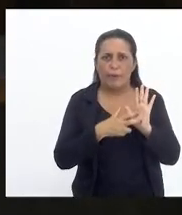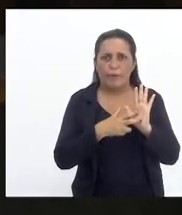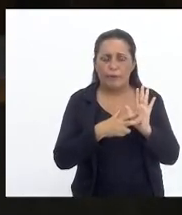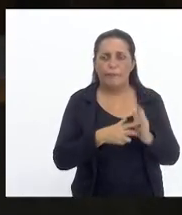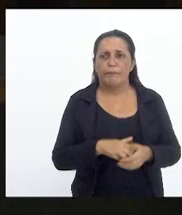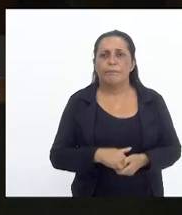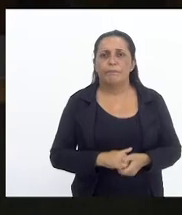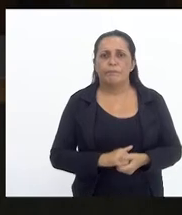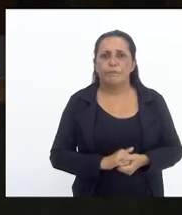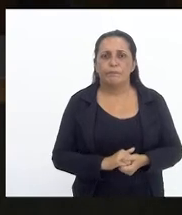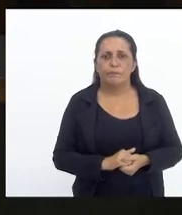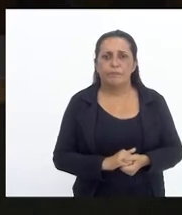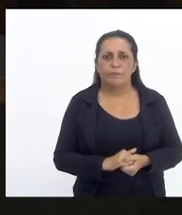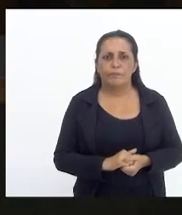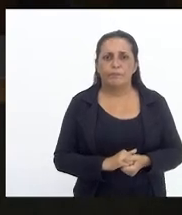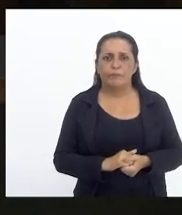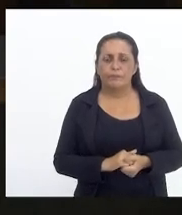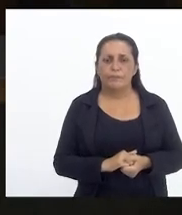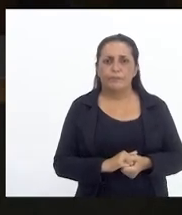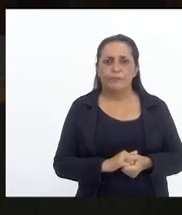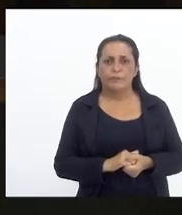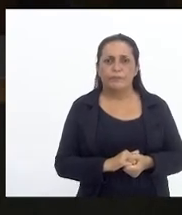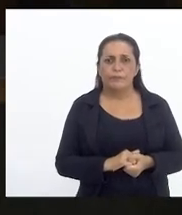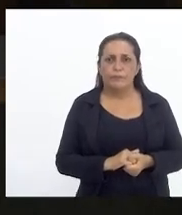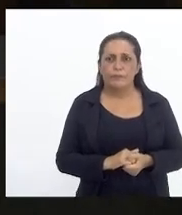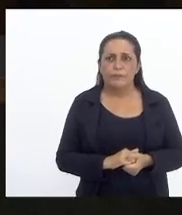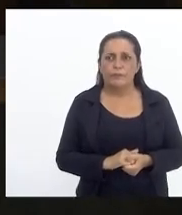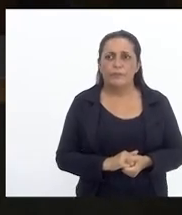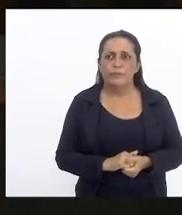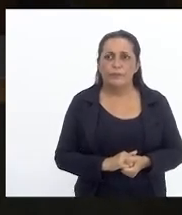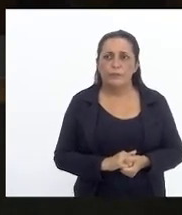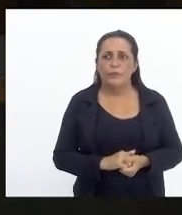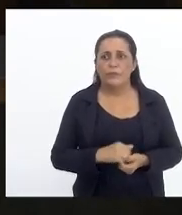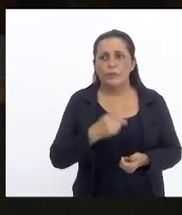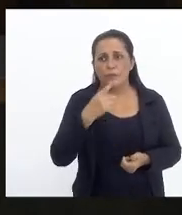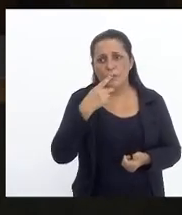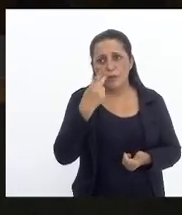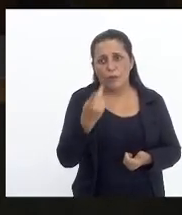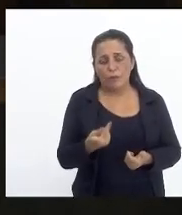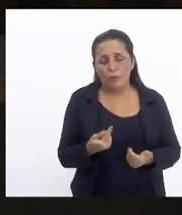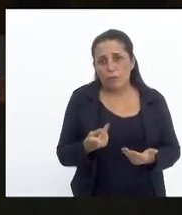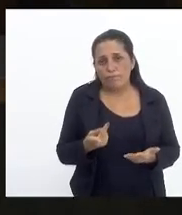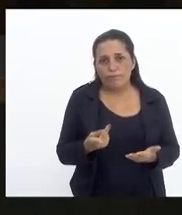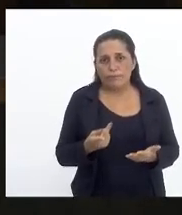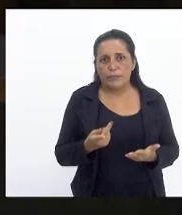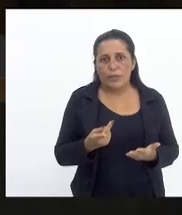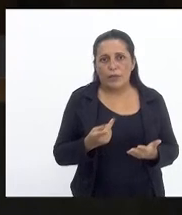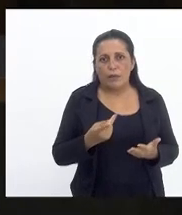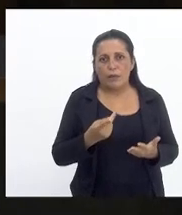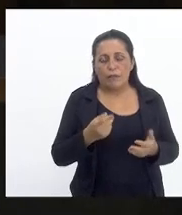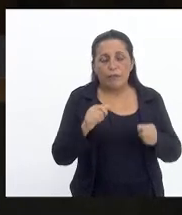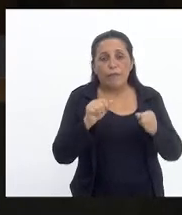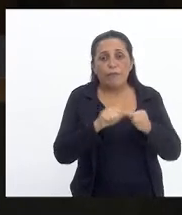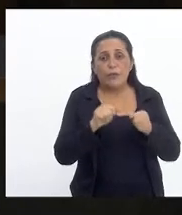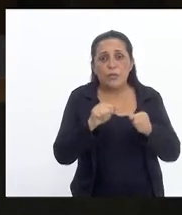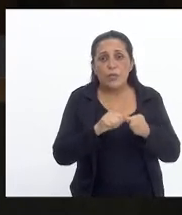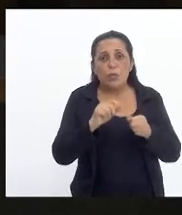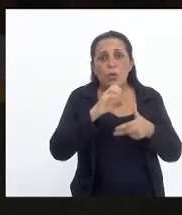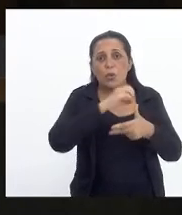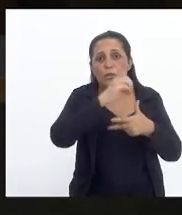para o Gil eu vou de gesso para jardim mesma coisa contigo no Face